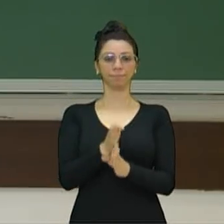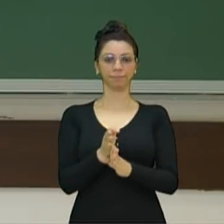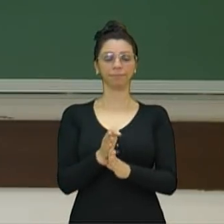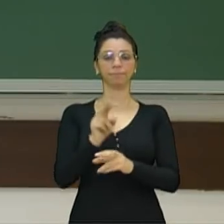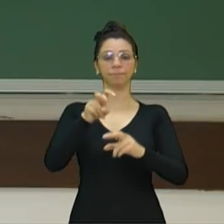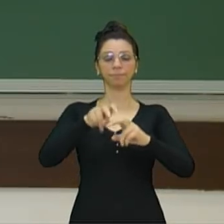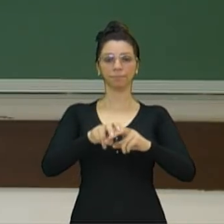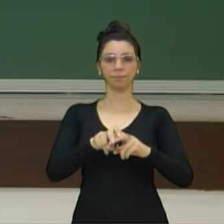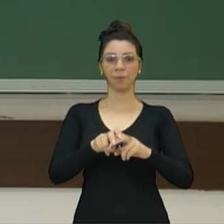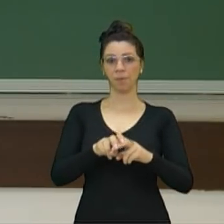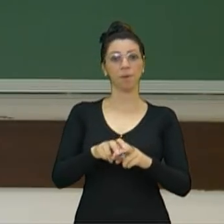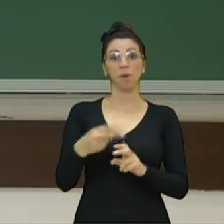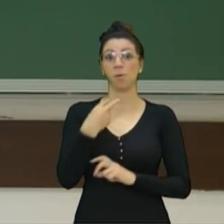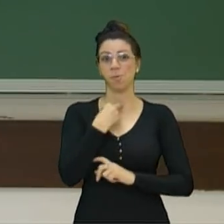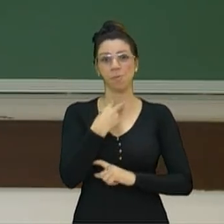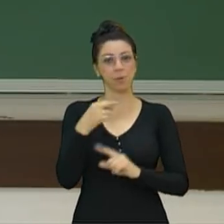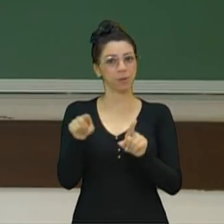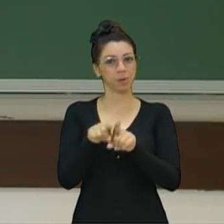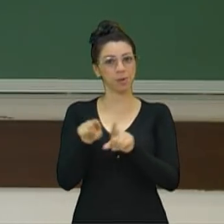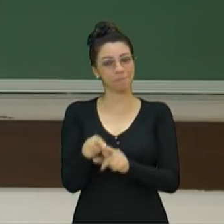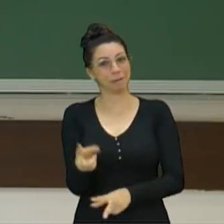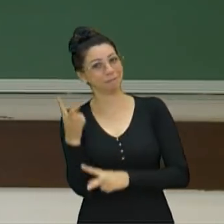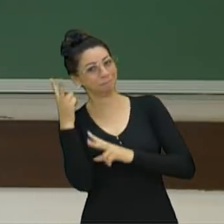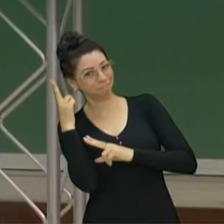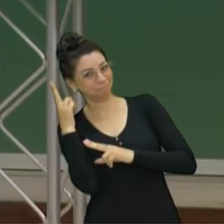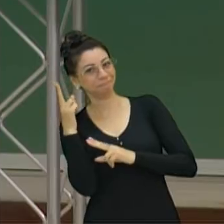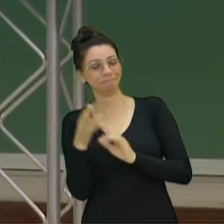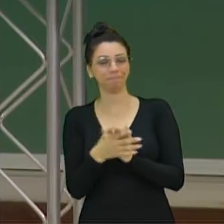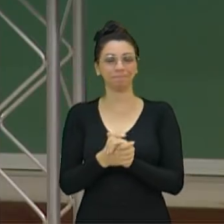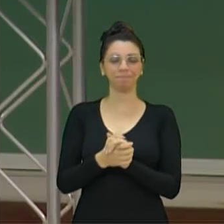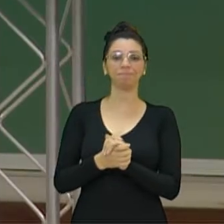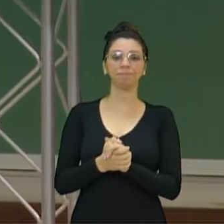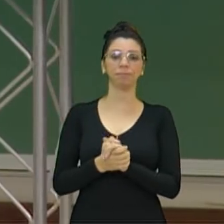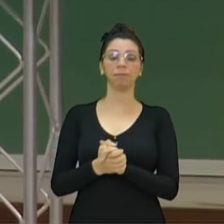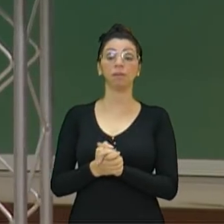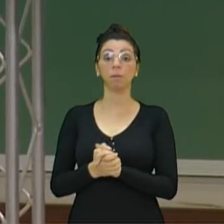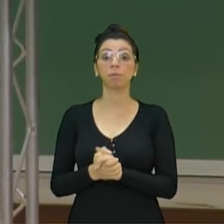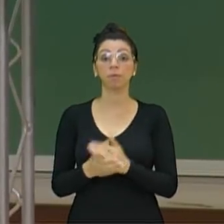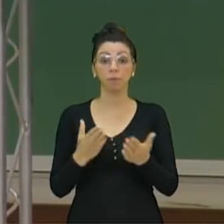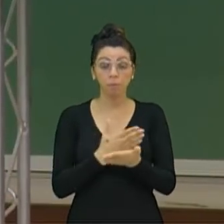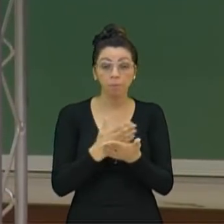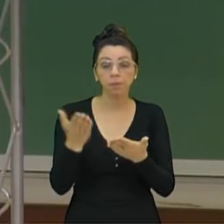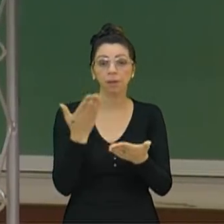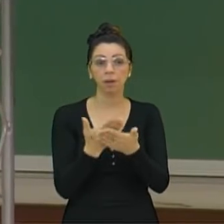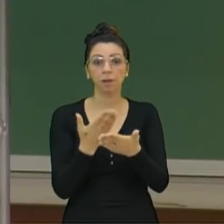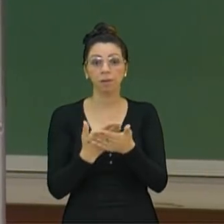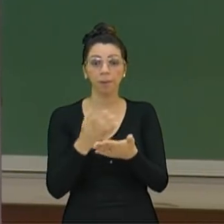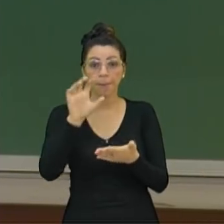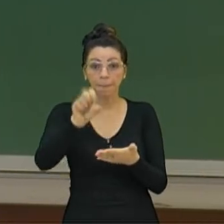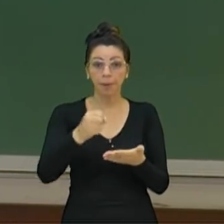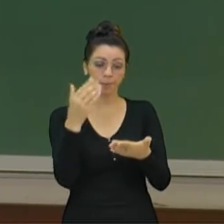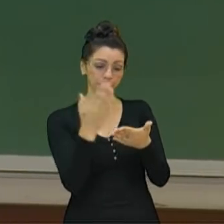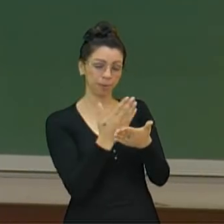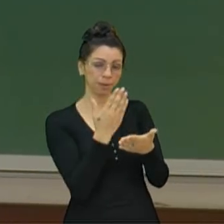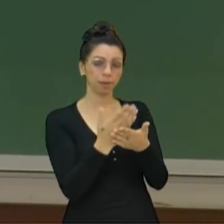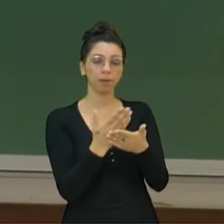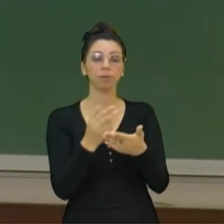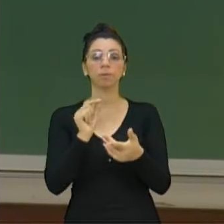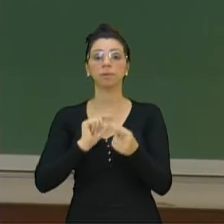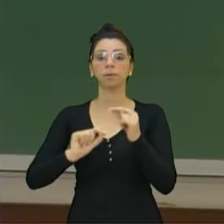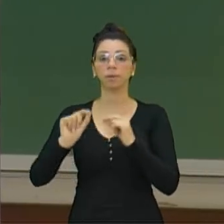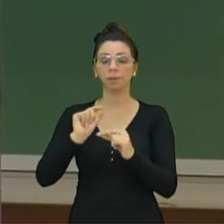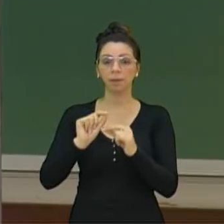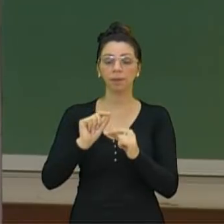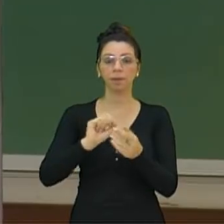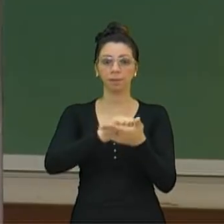você vai dormir na aula do Fabiano. Então vamos começar a nossa aula de hoje? Pegou o seu caderno e nós vamos corrigir a atividade da aula passada,